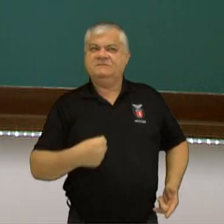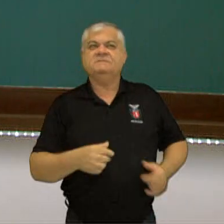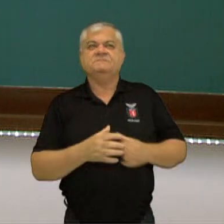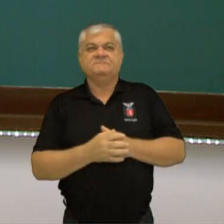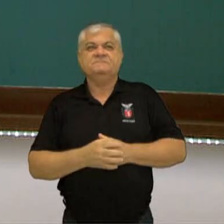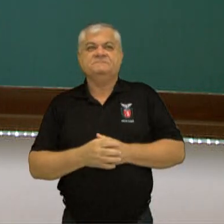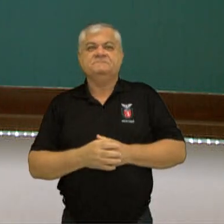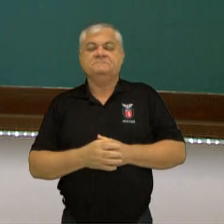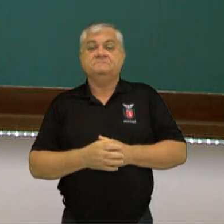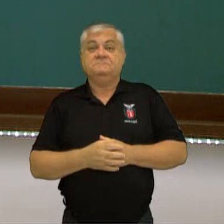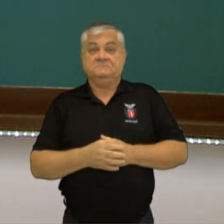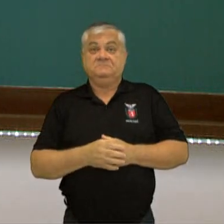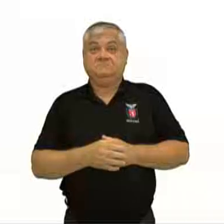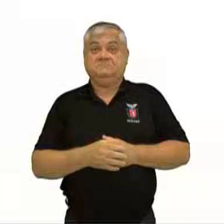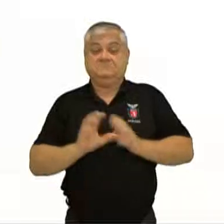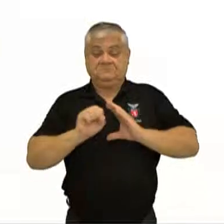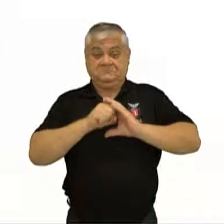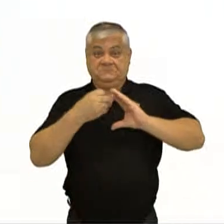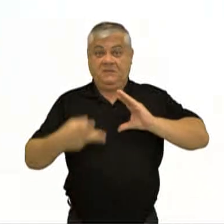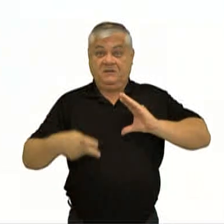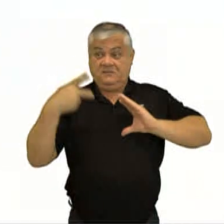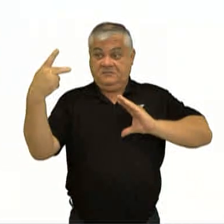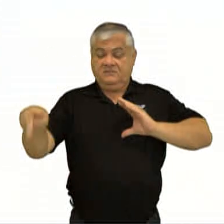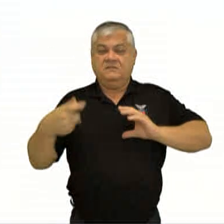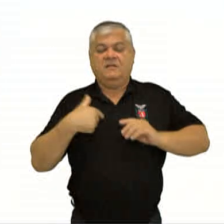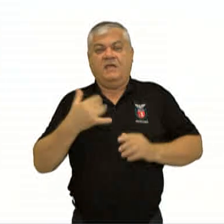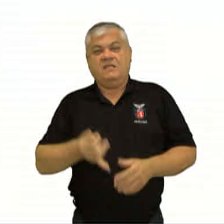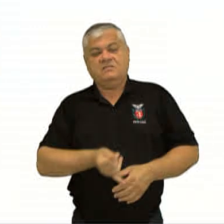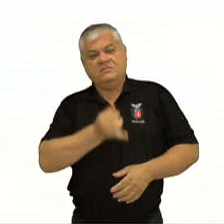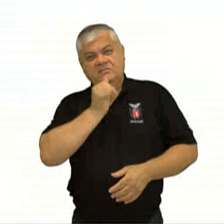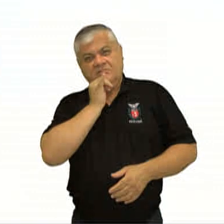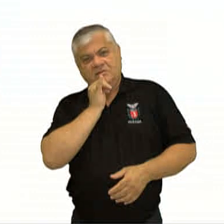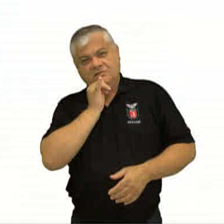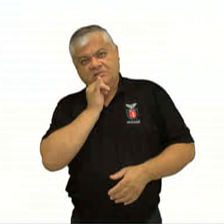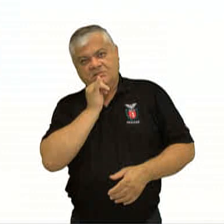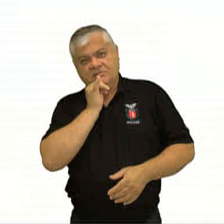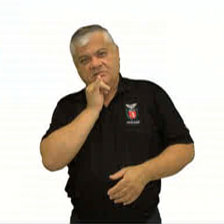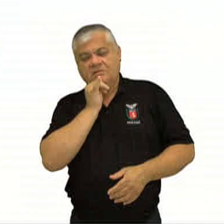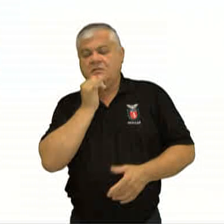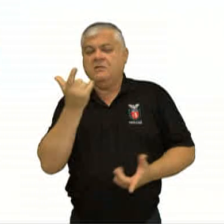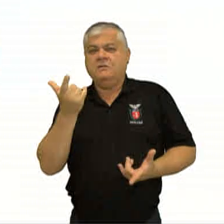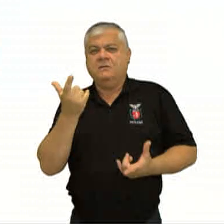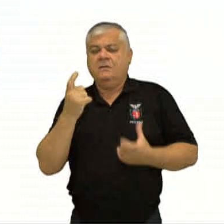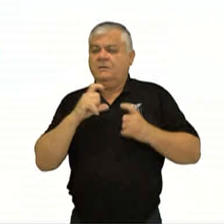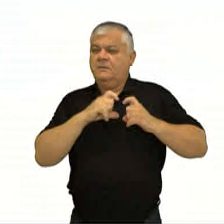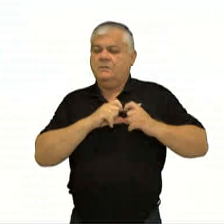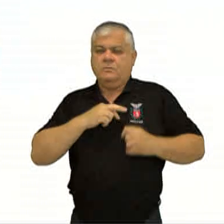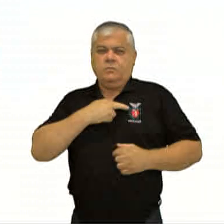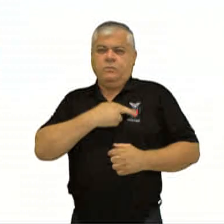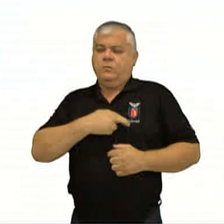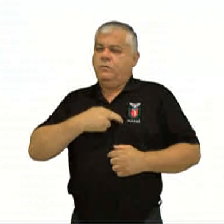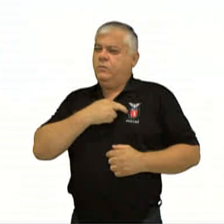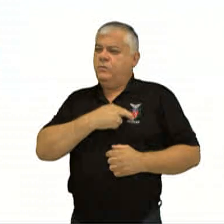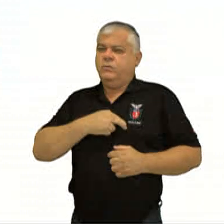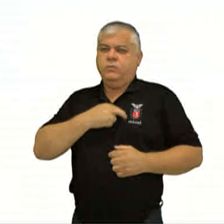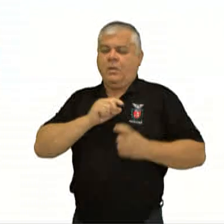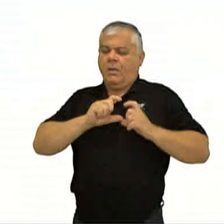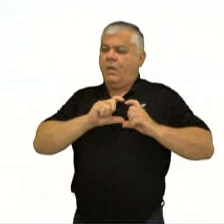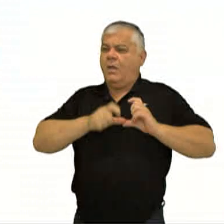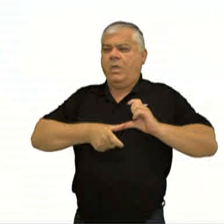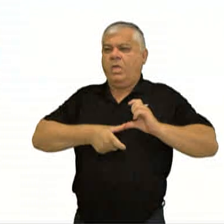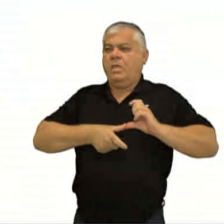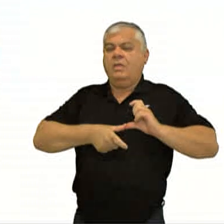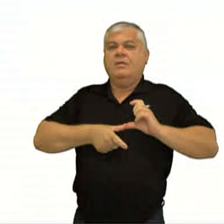O seu caráter é aquele de um palhaço triste, apaixonado pela Colombina, que lhe parte o coração. Triste, né? Então,